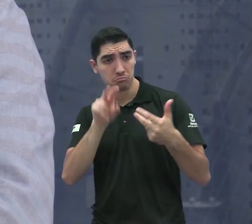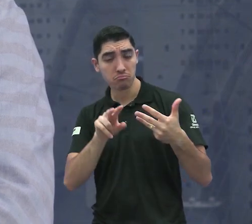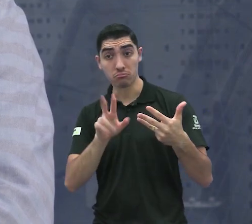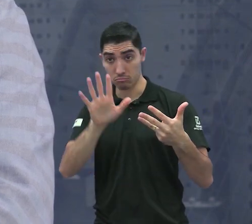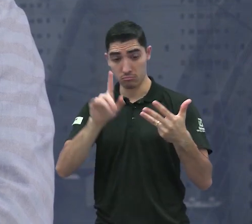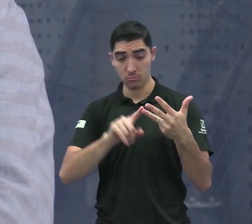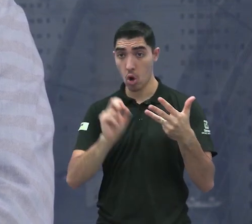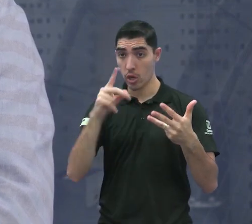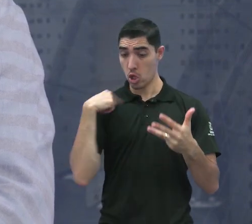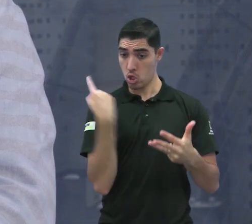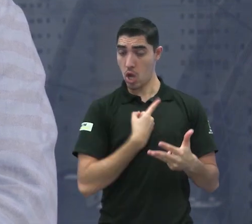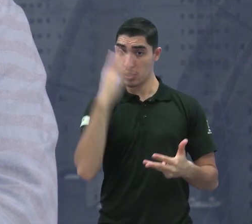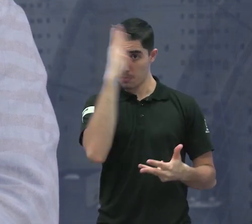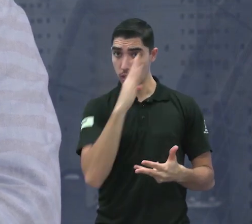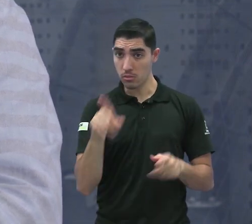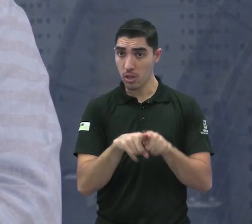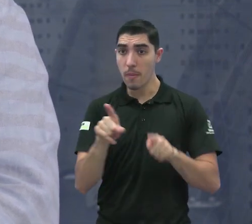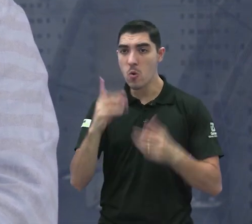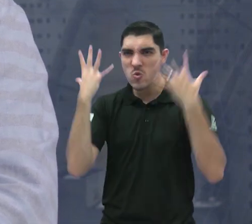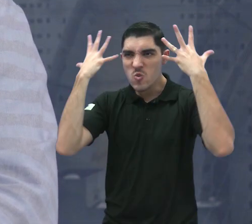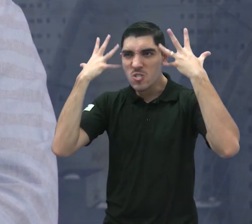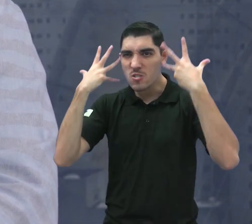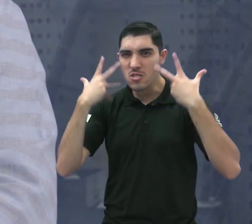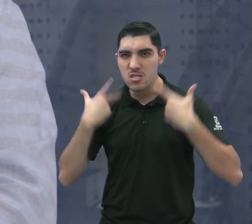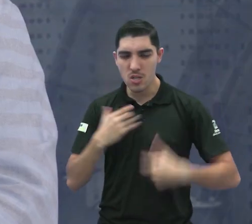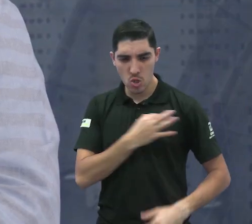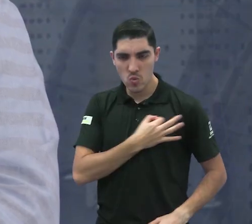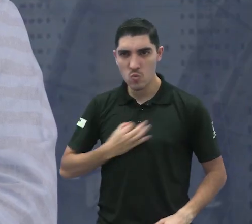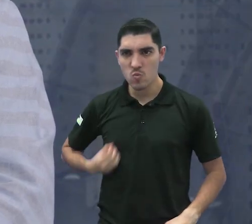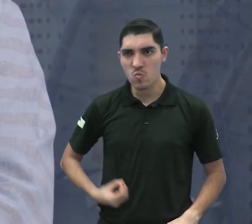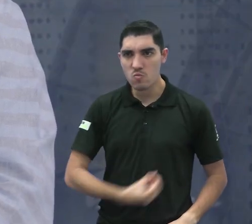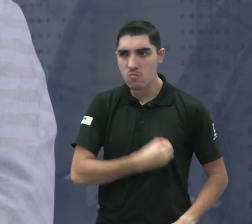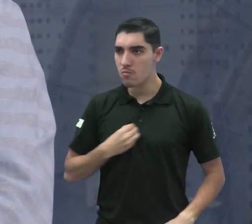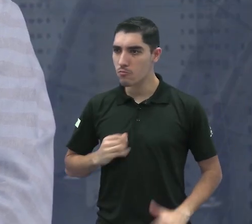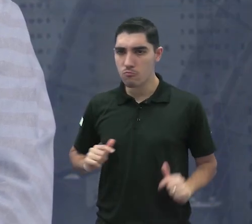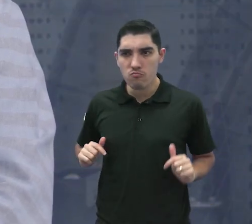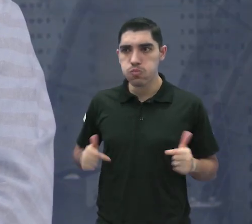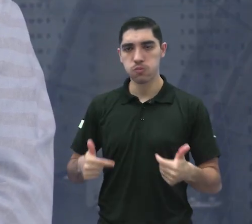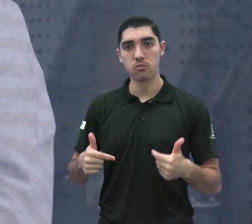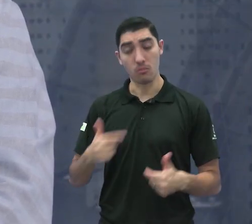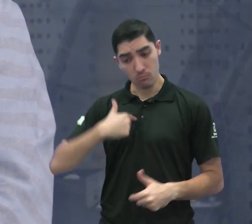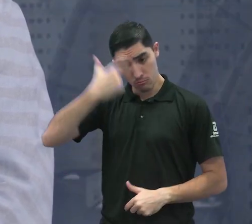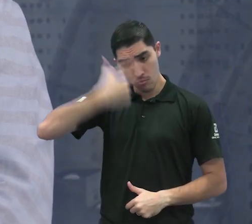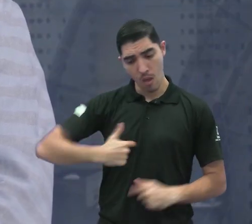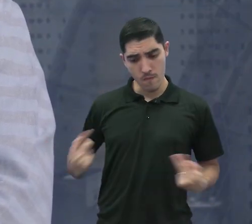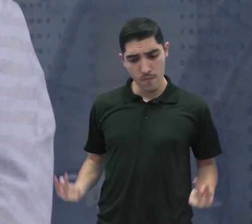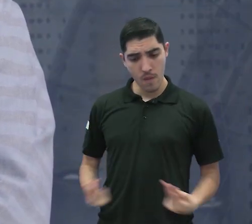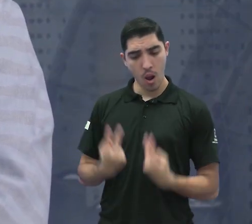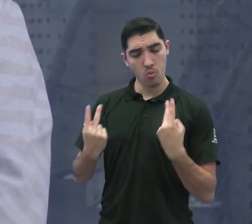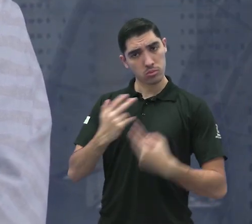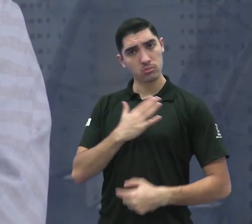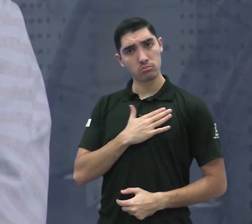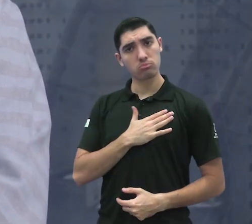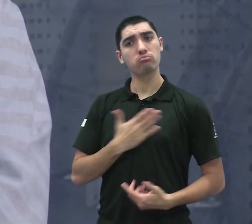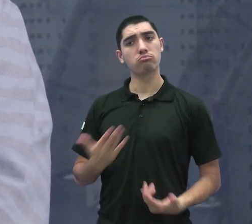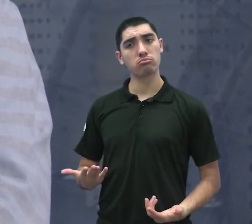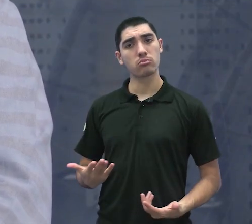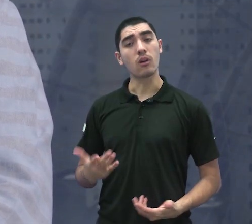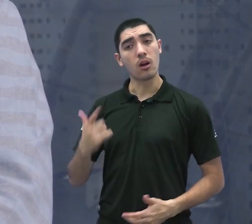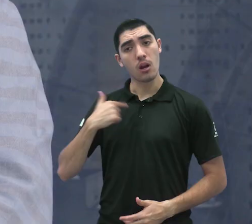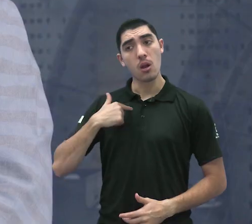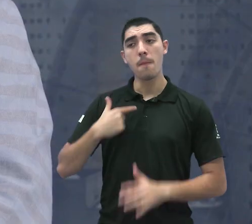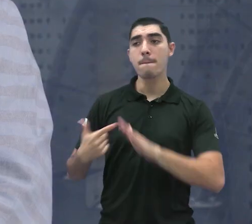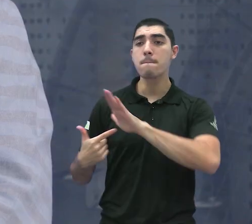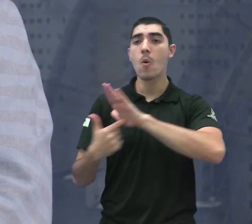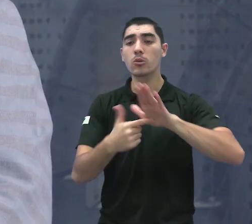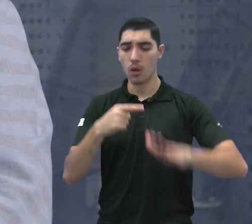onça também. Sim. Entende? Acho que uma questão de posicionamento, de se autovalorizar e de mostrar a sua própria importância no